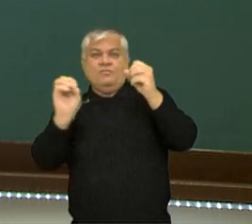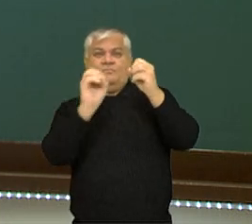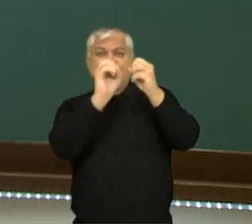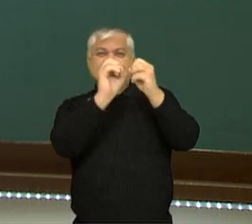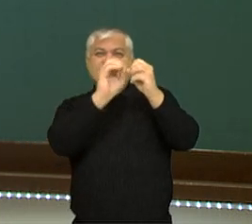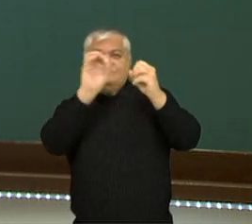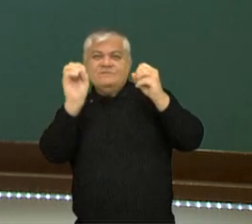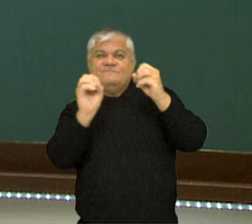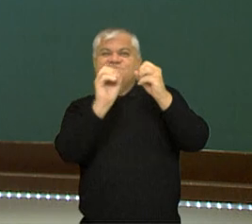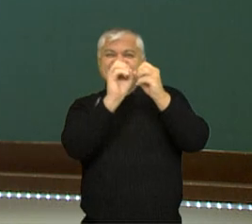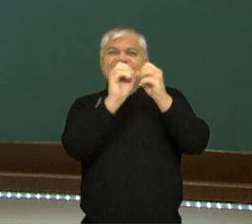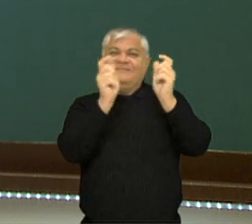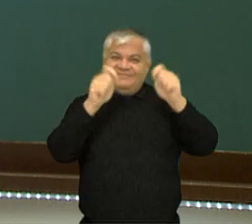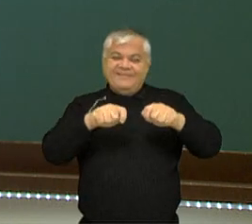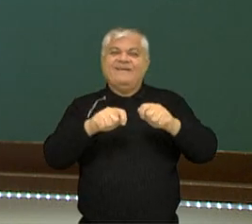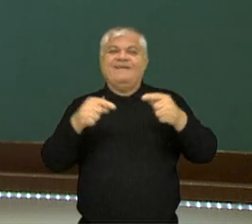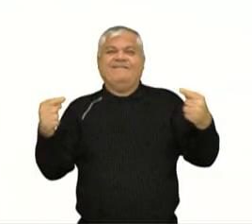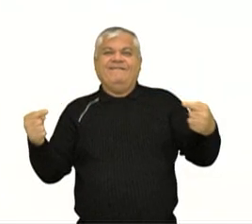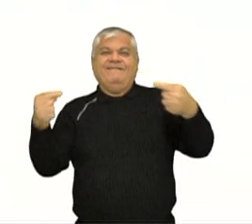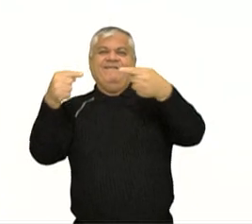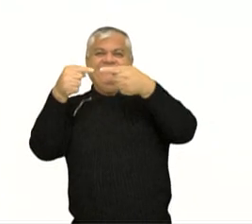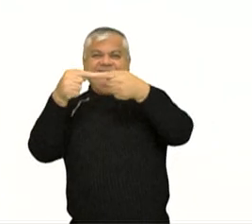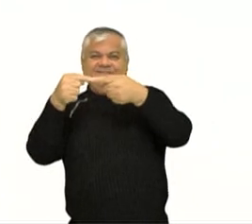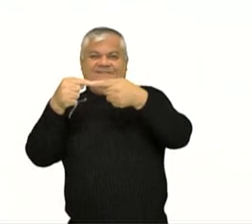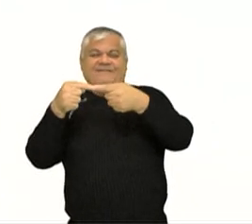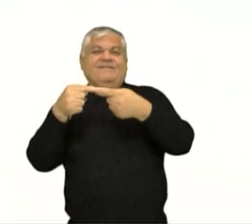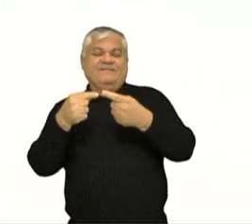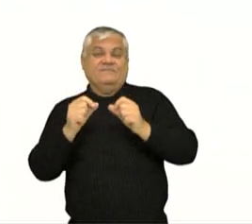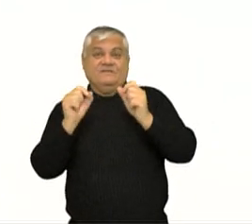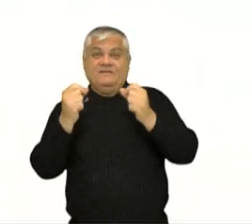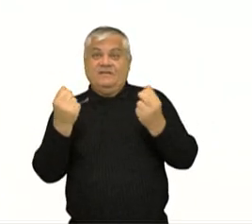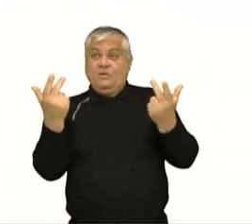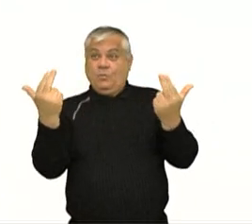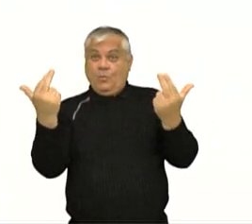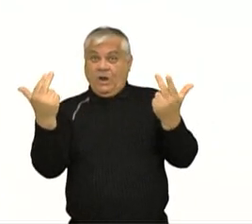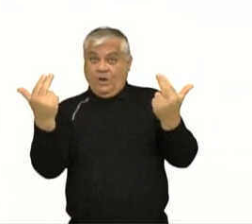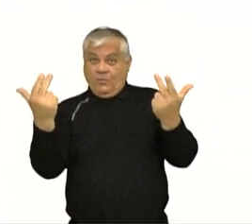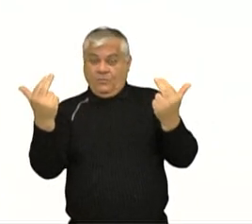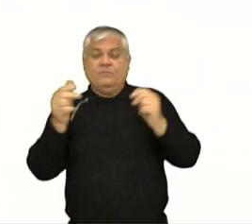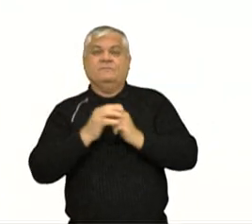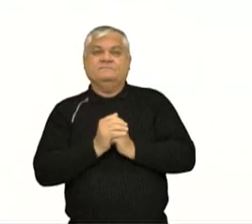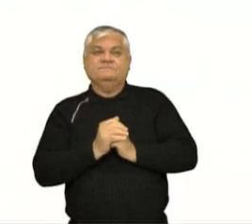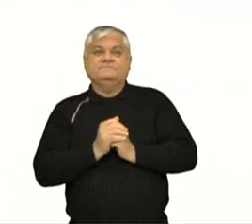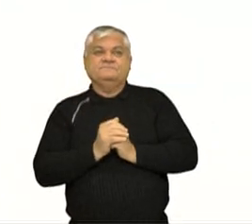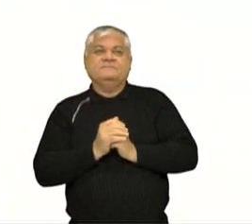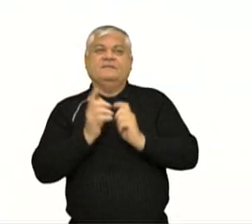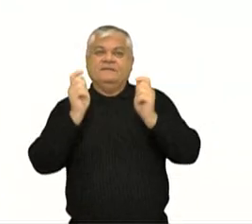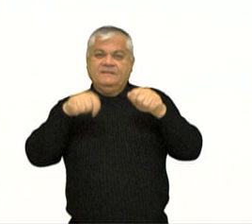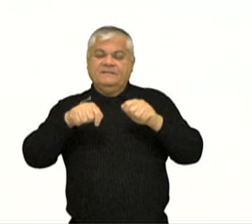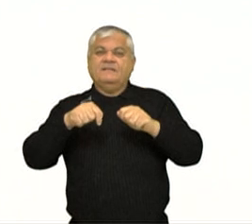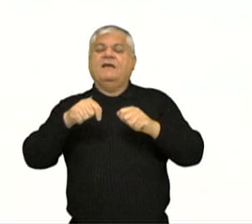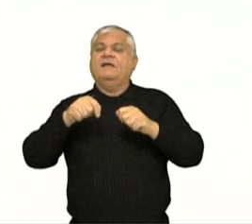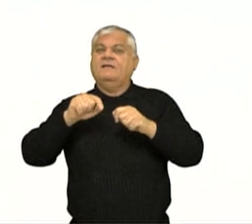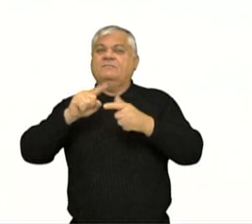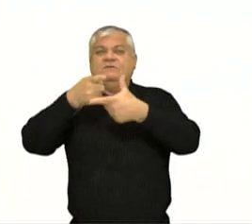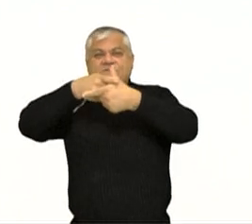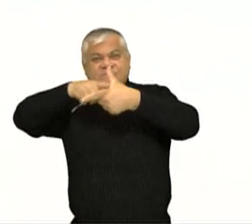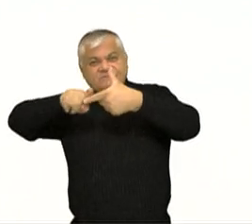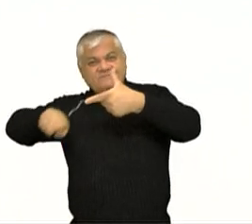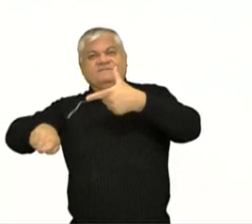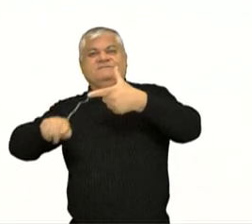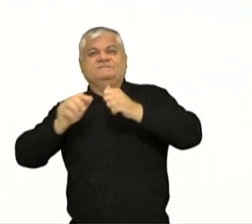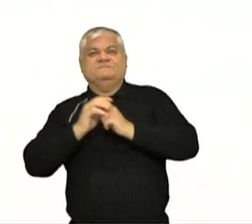número fique suficientemente, né, maior ou igual que 125 para que